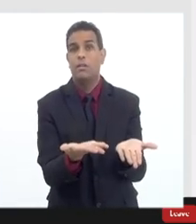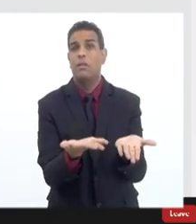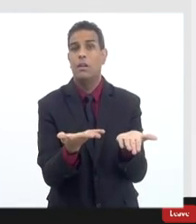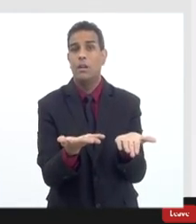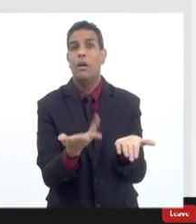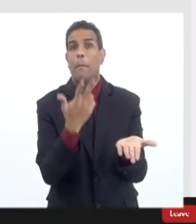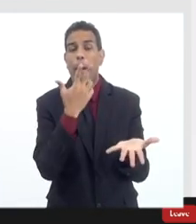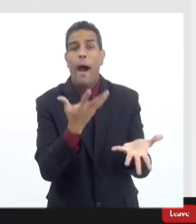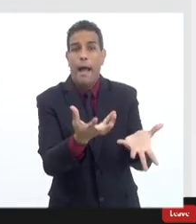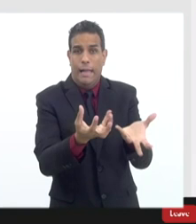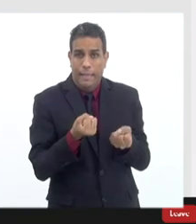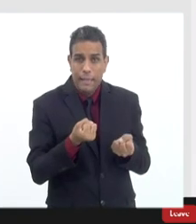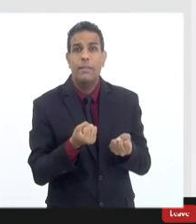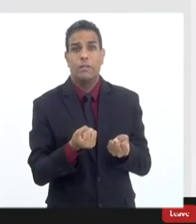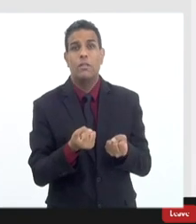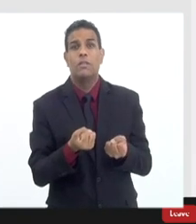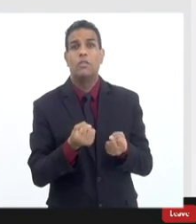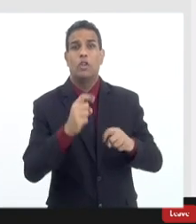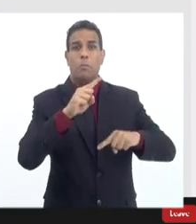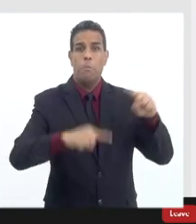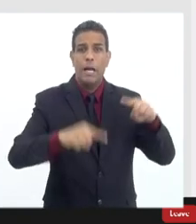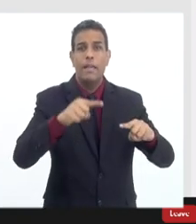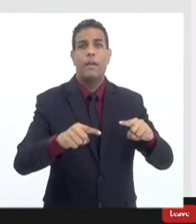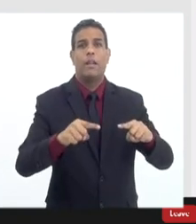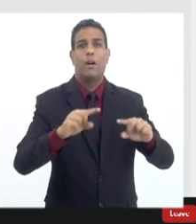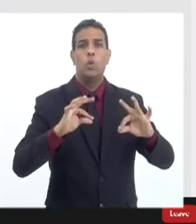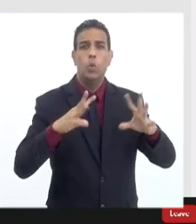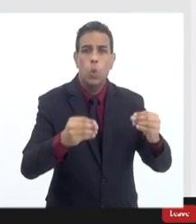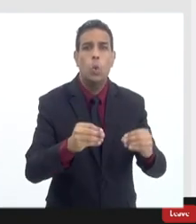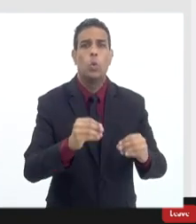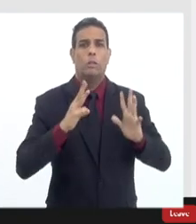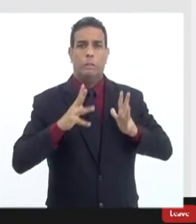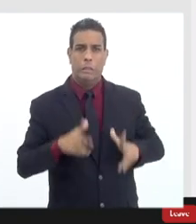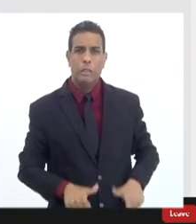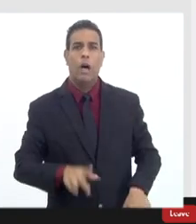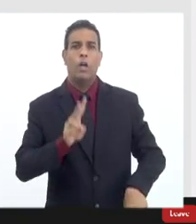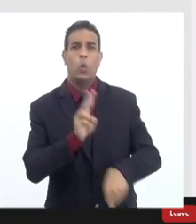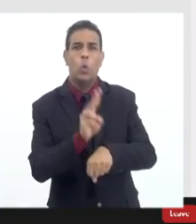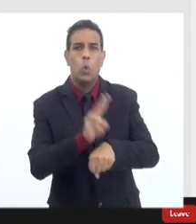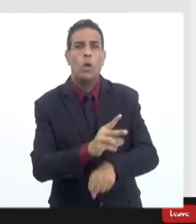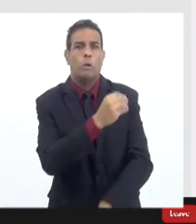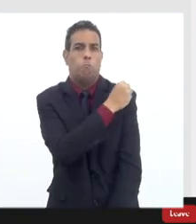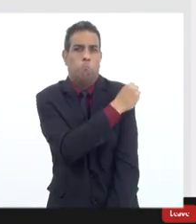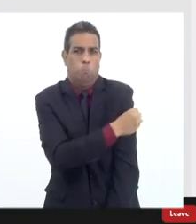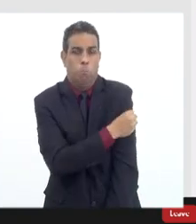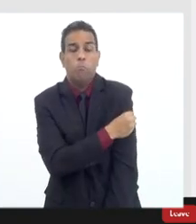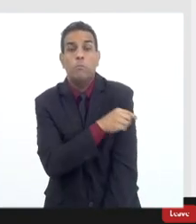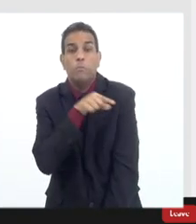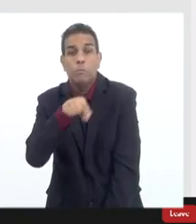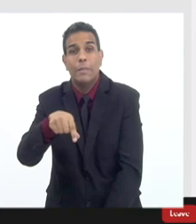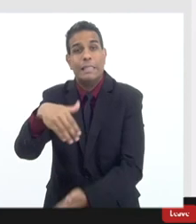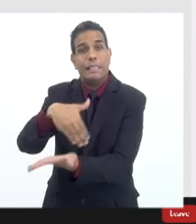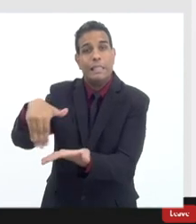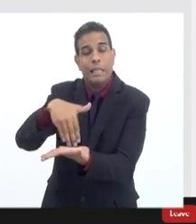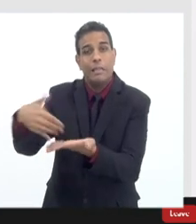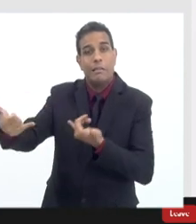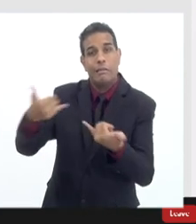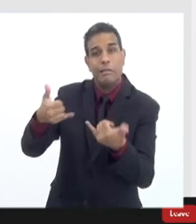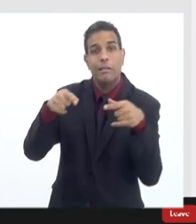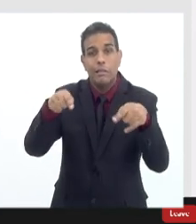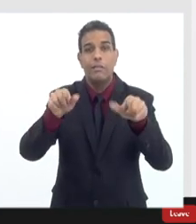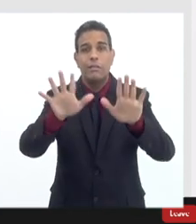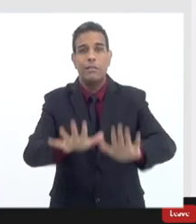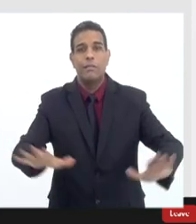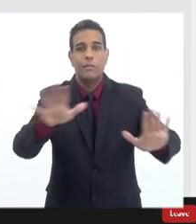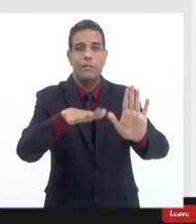escolas receberam, né, um recurso extra. Isso é importante. A Secretaria de Educação começou a dar respostas. Isso aqui é sobre